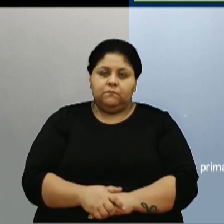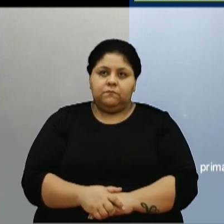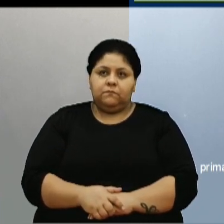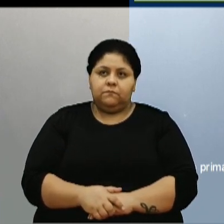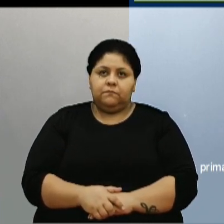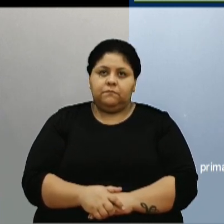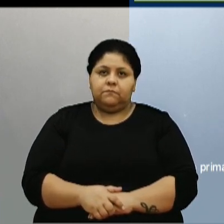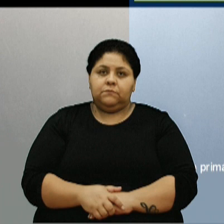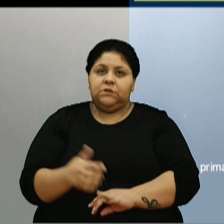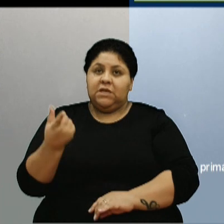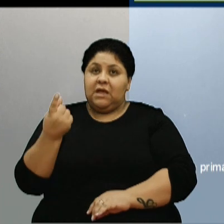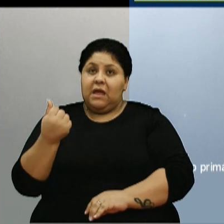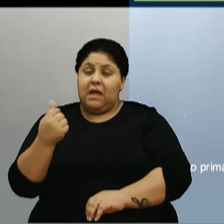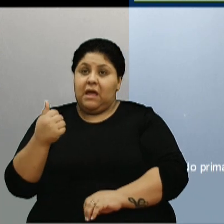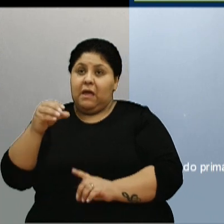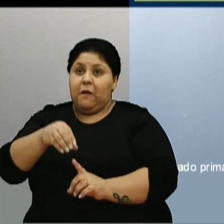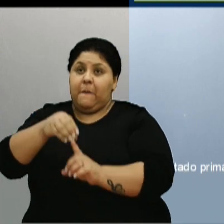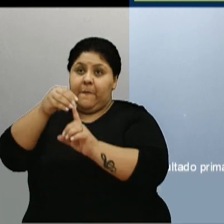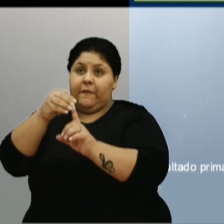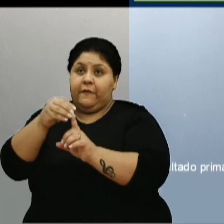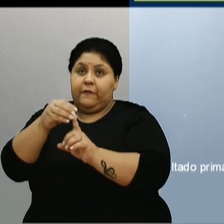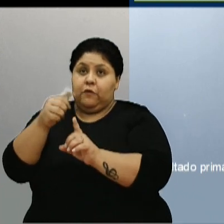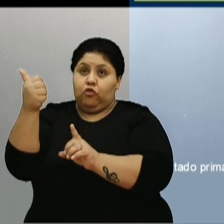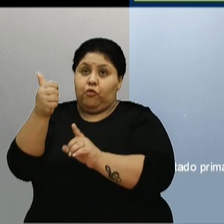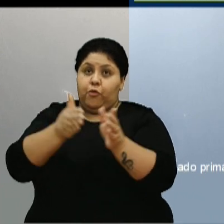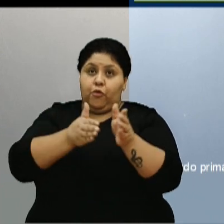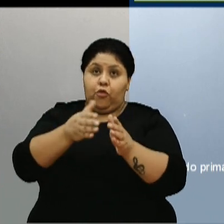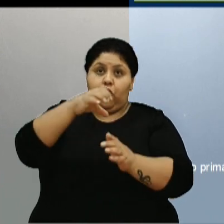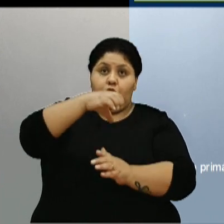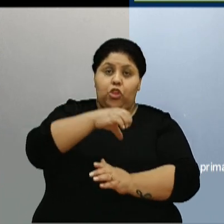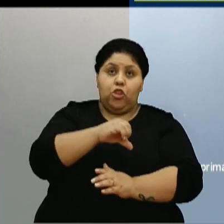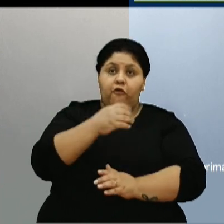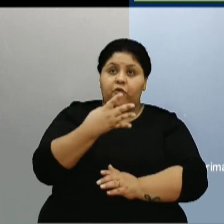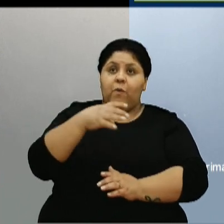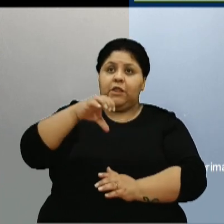Receitas primárias recorrentes do primeiro quadrimestre,